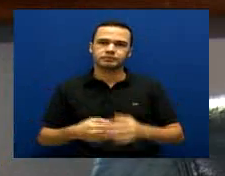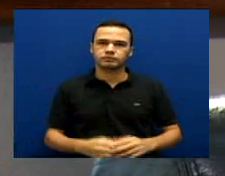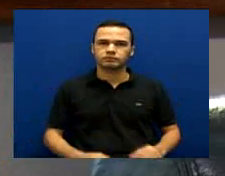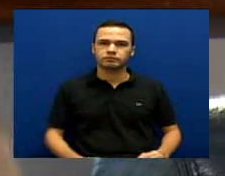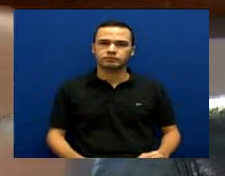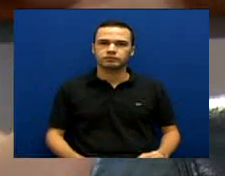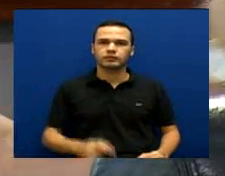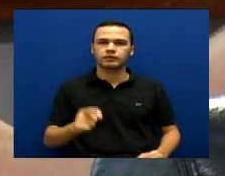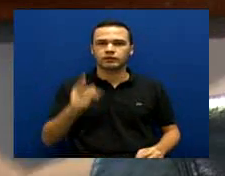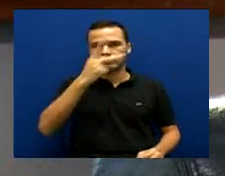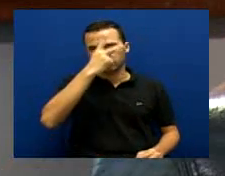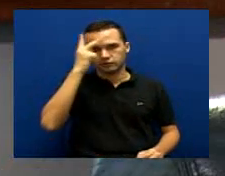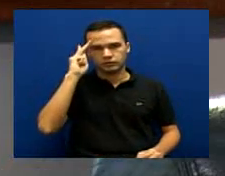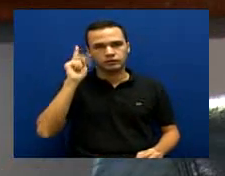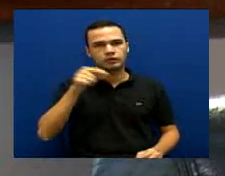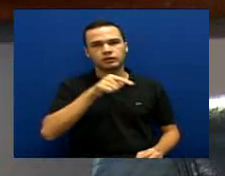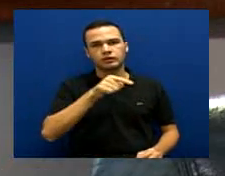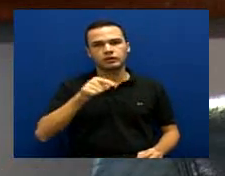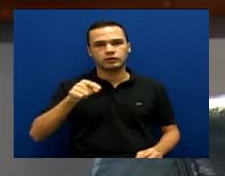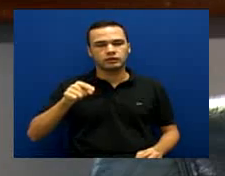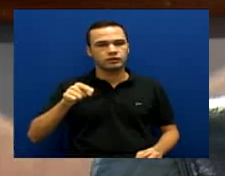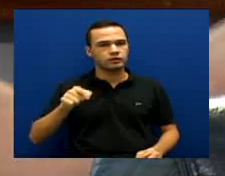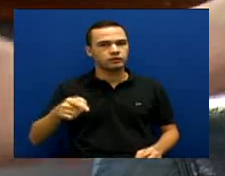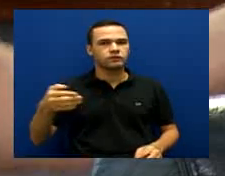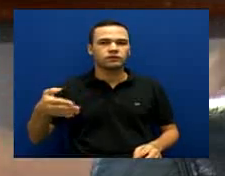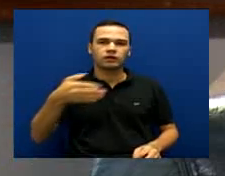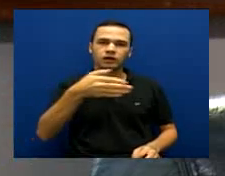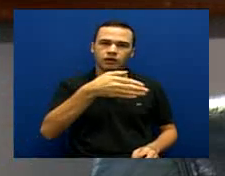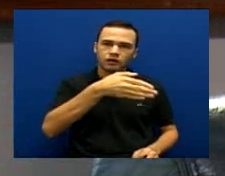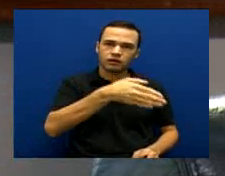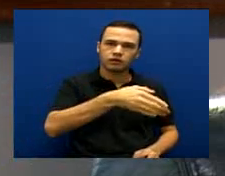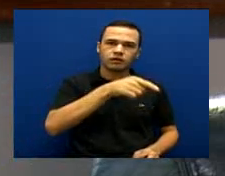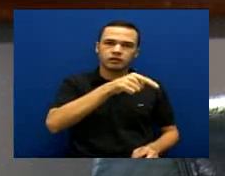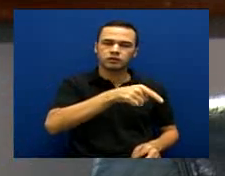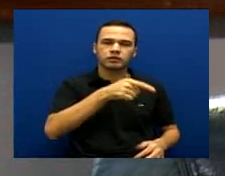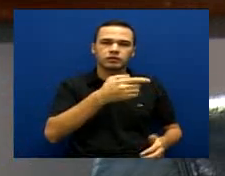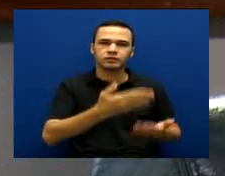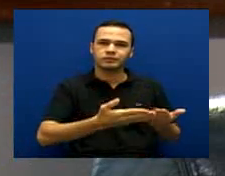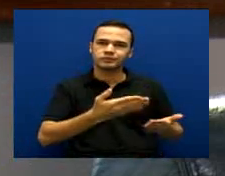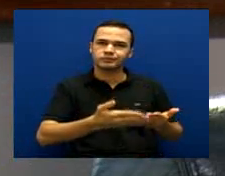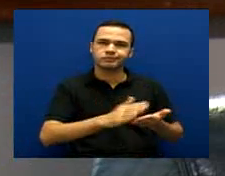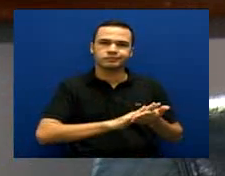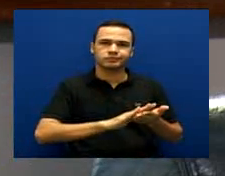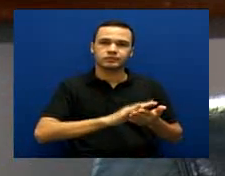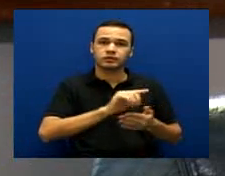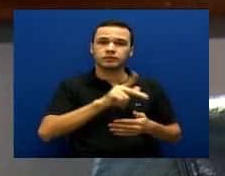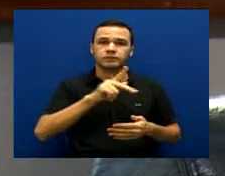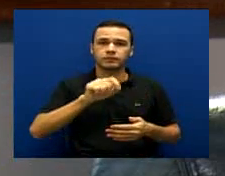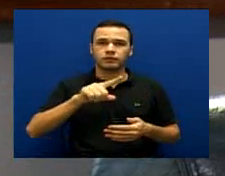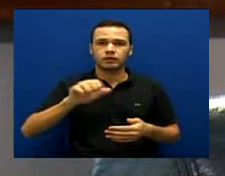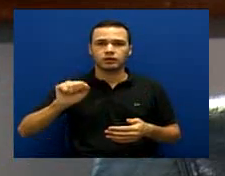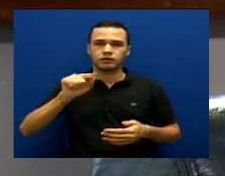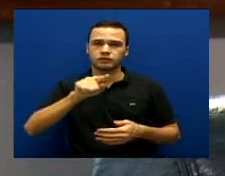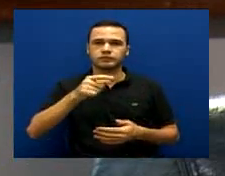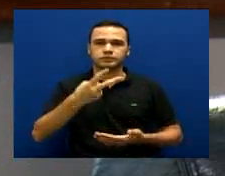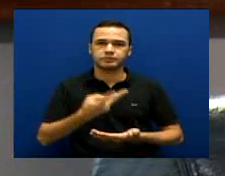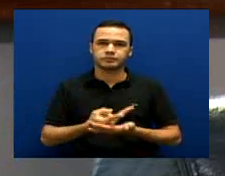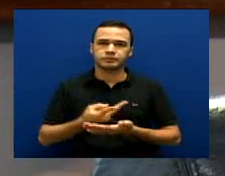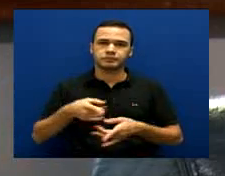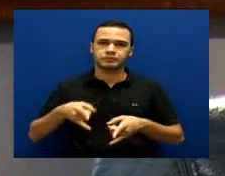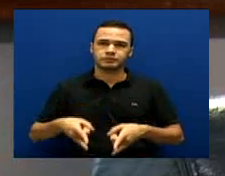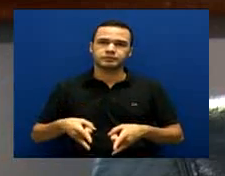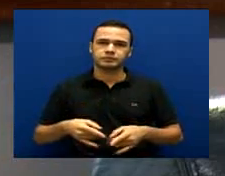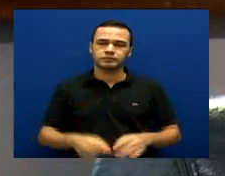pessoas que ficam até de um tratamento oncológico a ser feito cada 100 pés de hernán dos